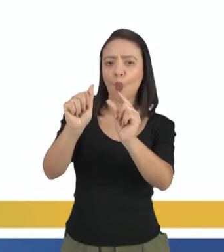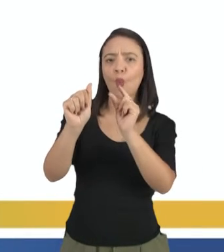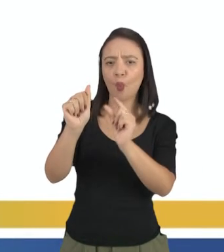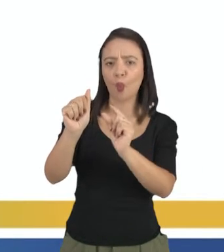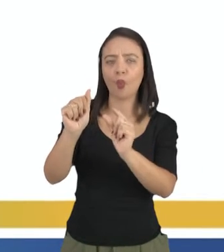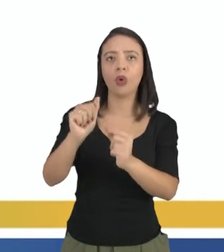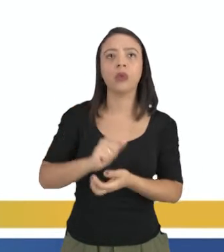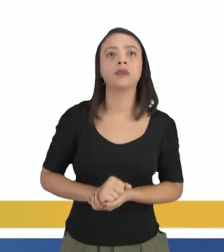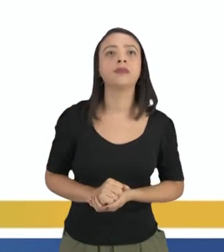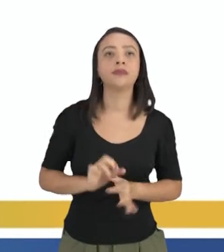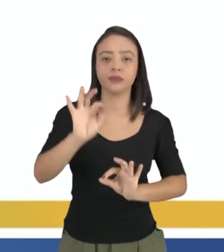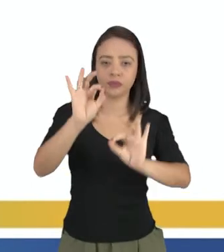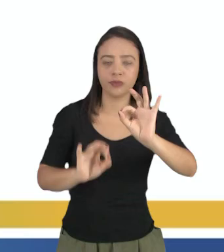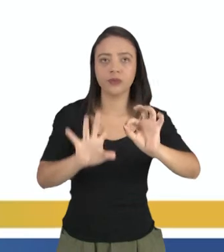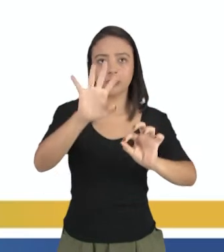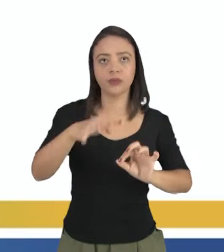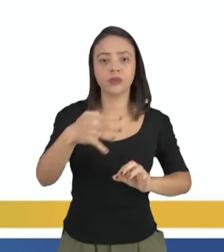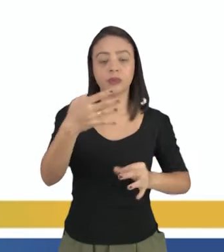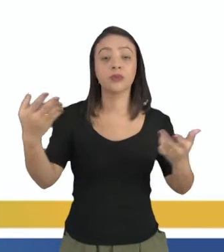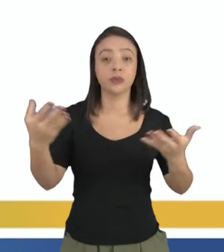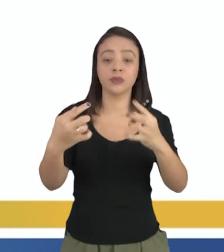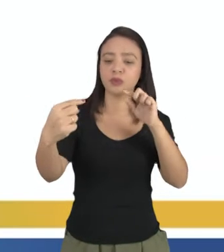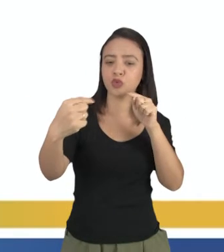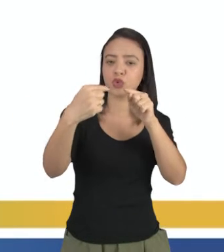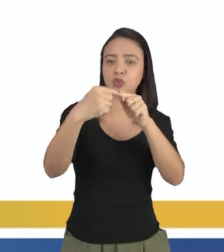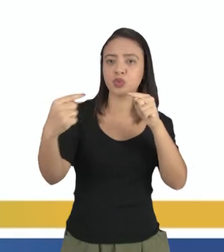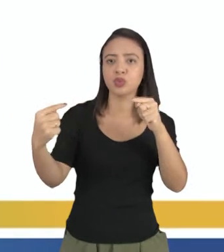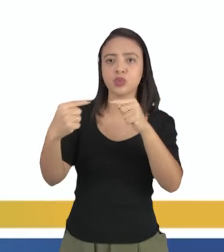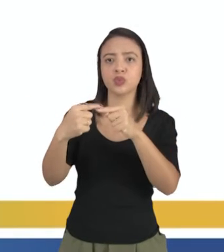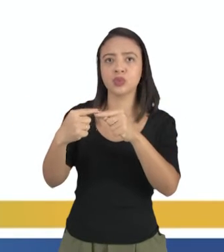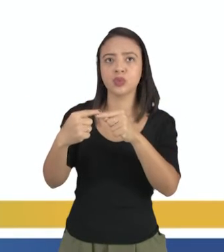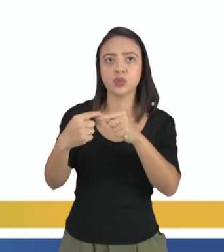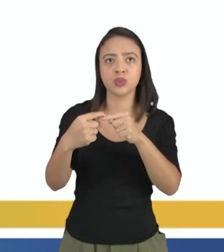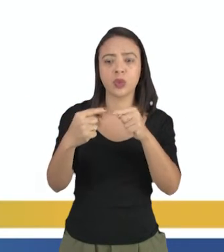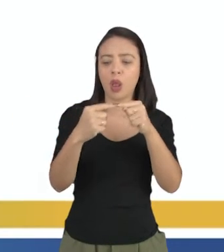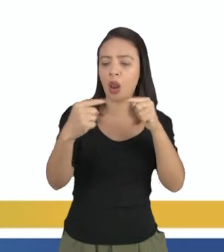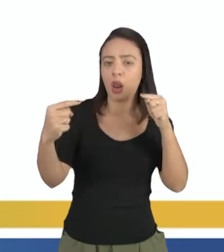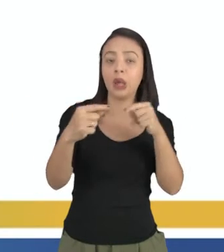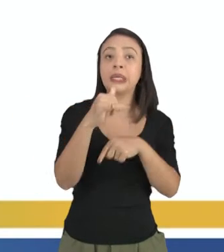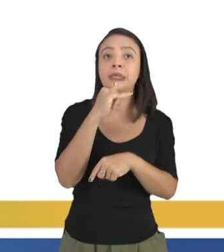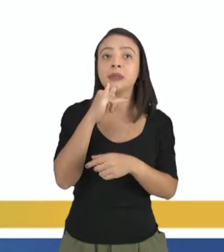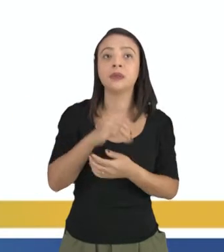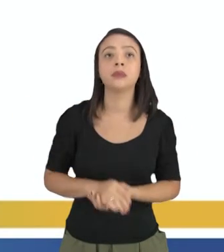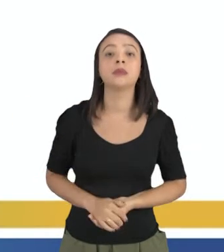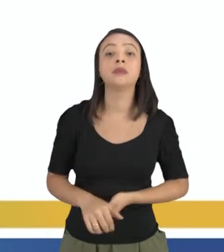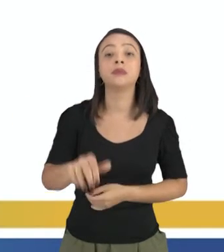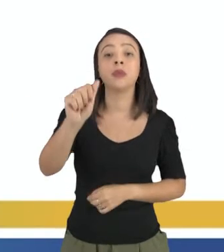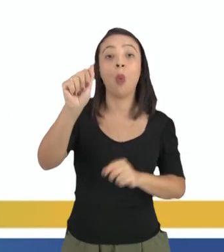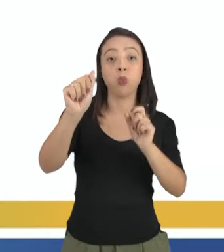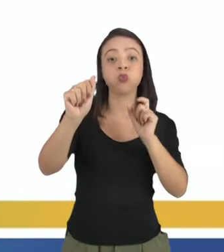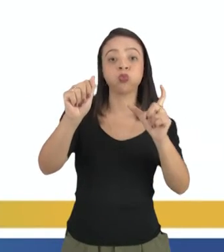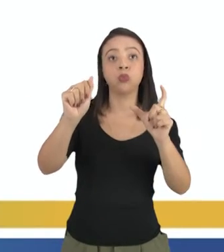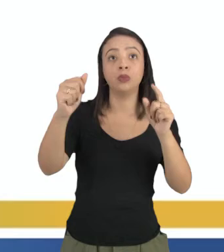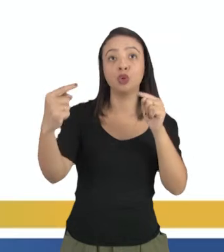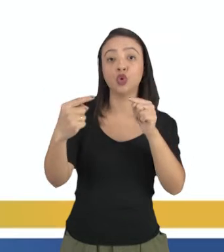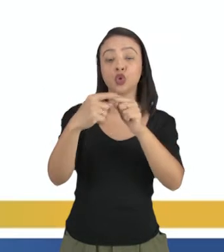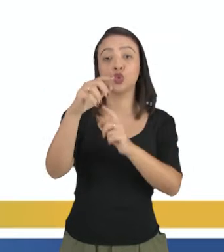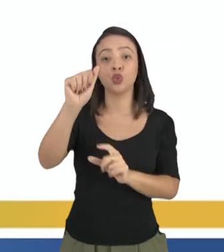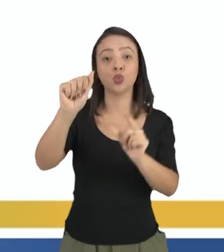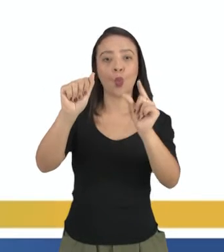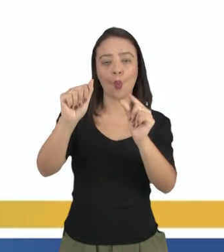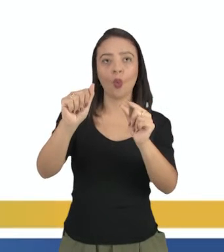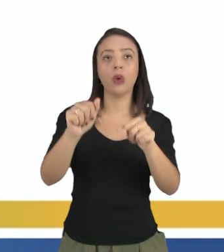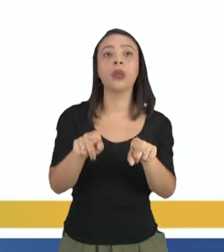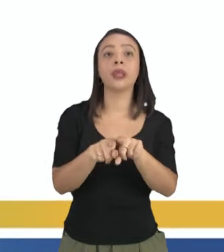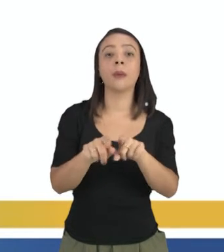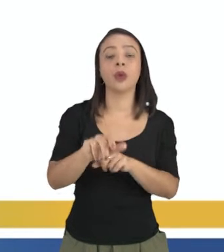coloco eles nas colunas e vou cruzando linha por linha. Por exemplo, azão com azinho e azinho